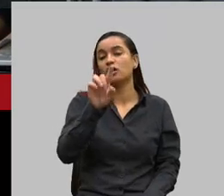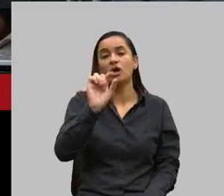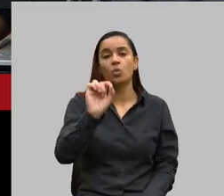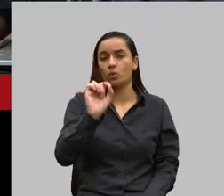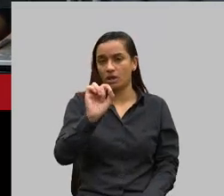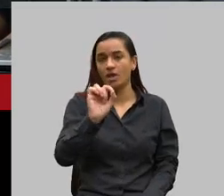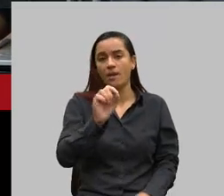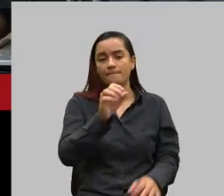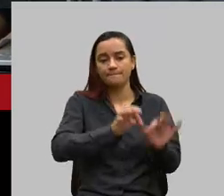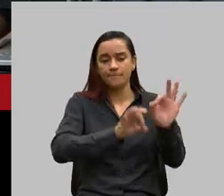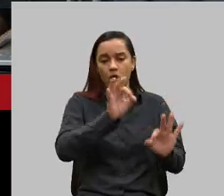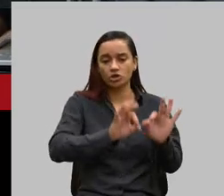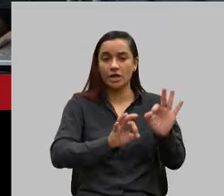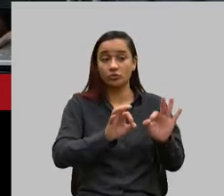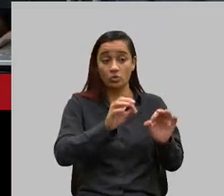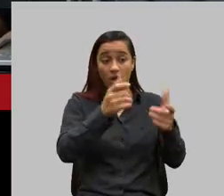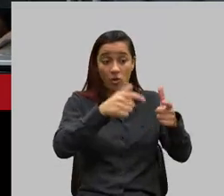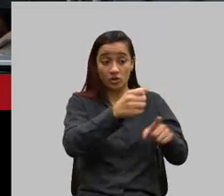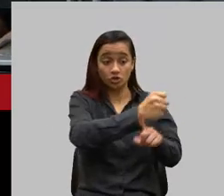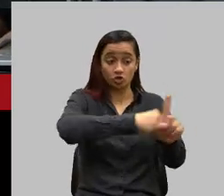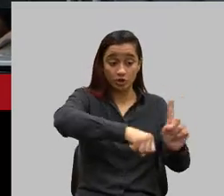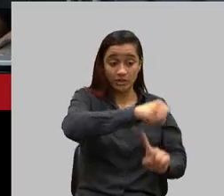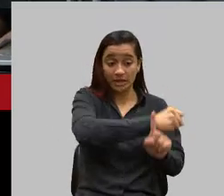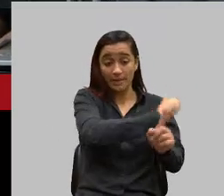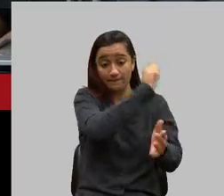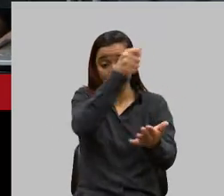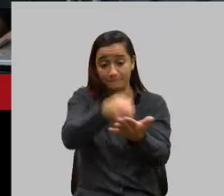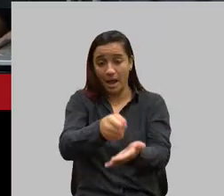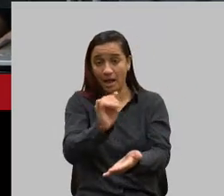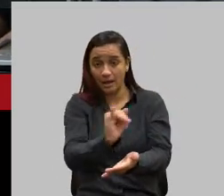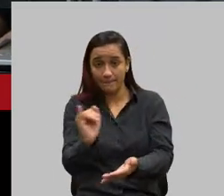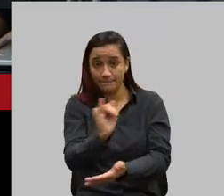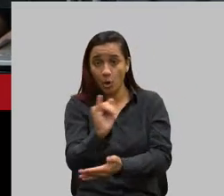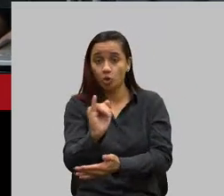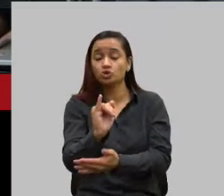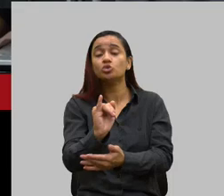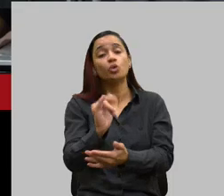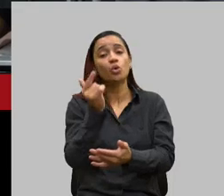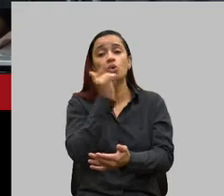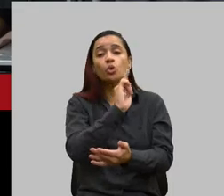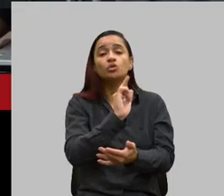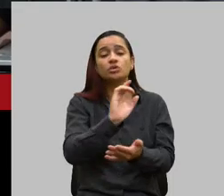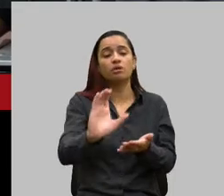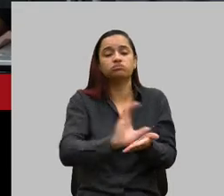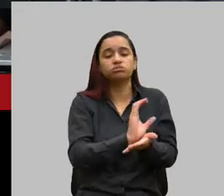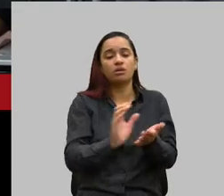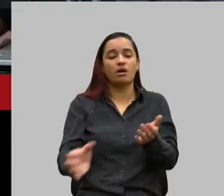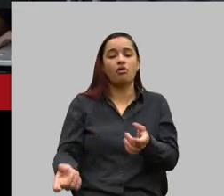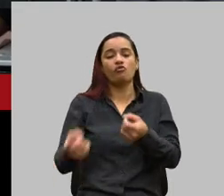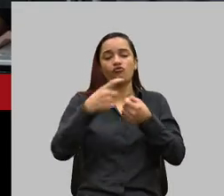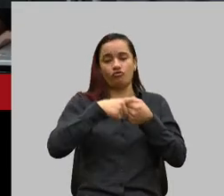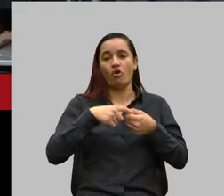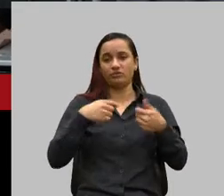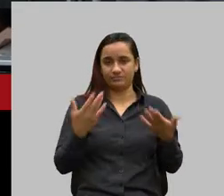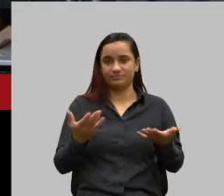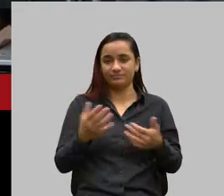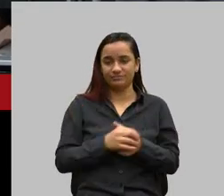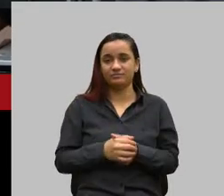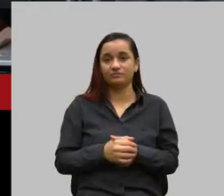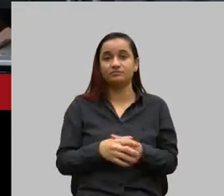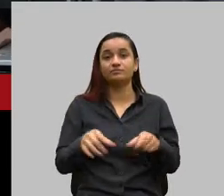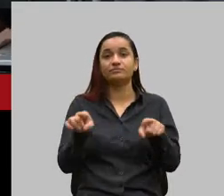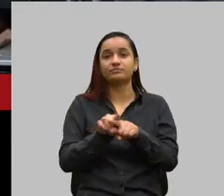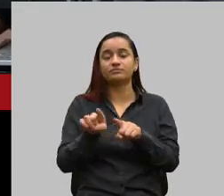patente com impostos possa se beneficiar dela cidades do Futuro que é um programa também muito